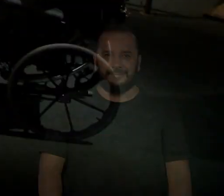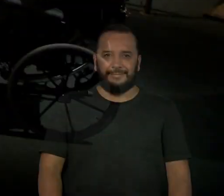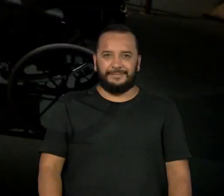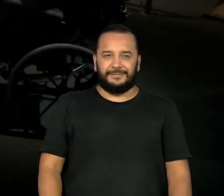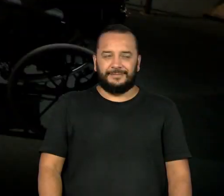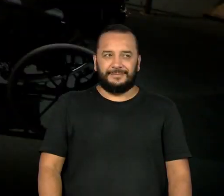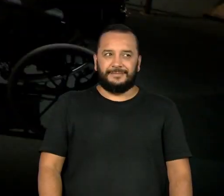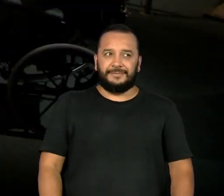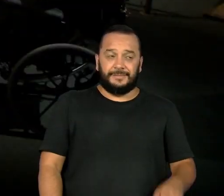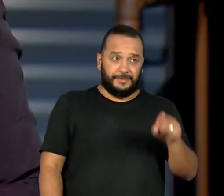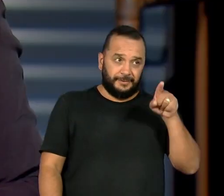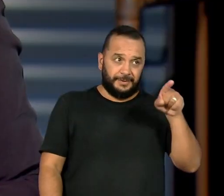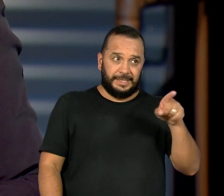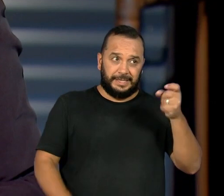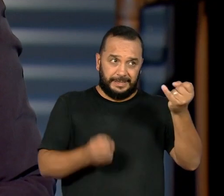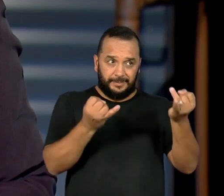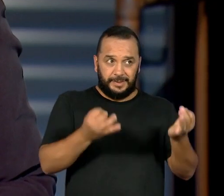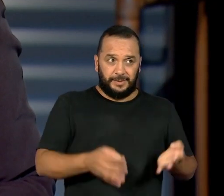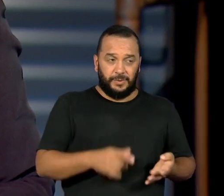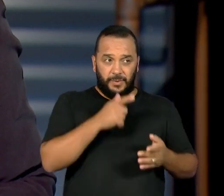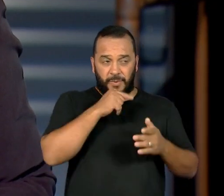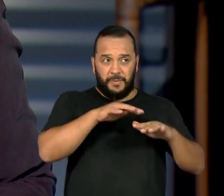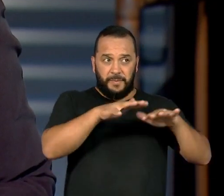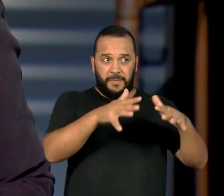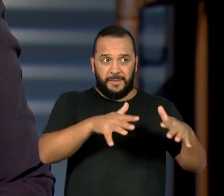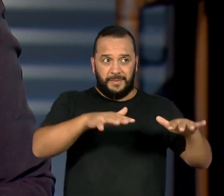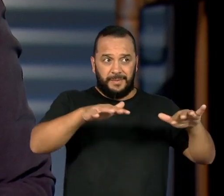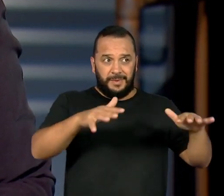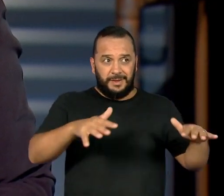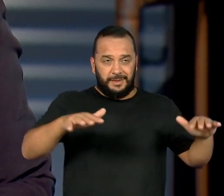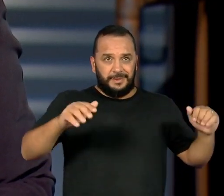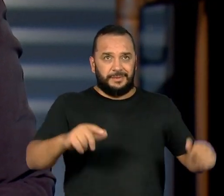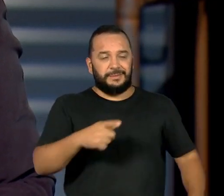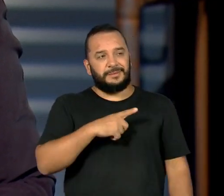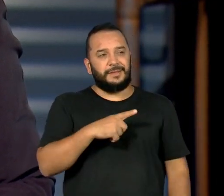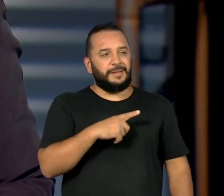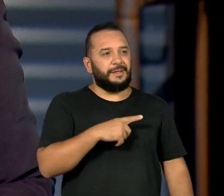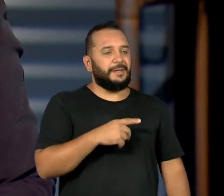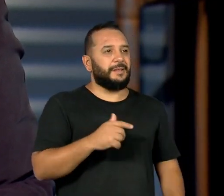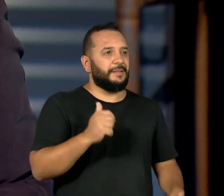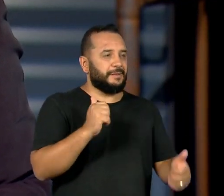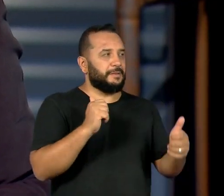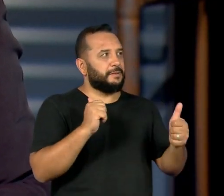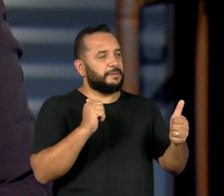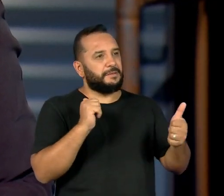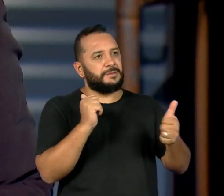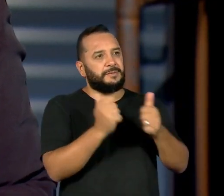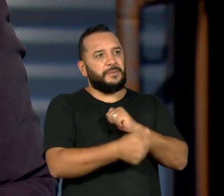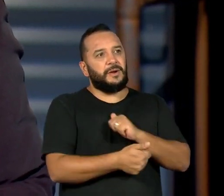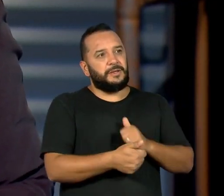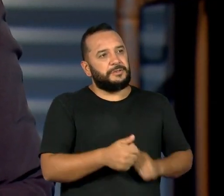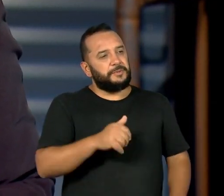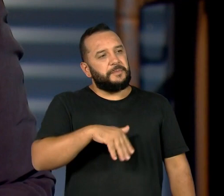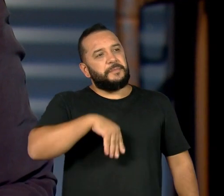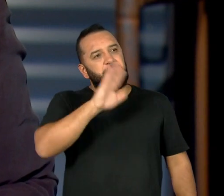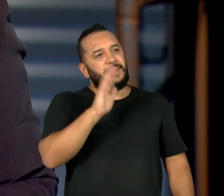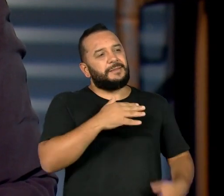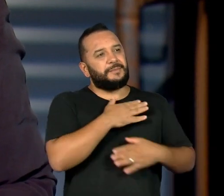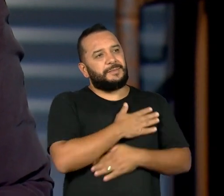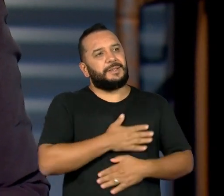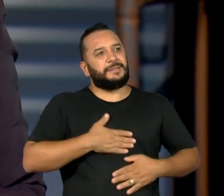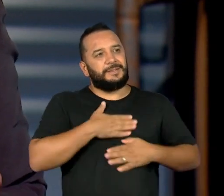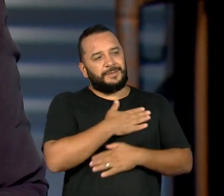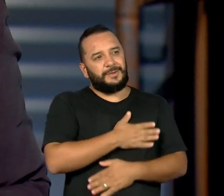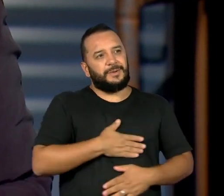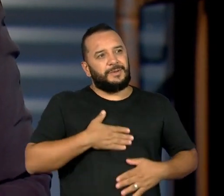Quando você fala do mar, tem algumas atividades que para você são mais prazerosas,